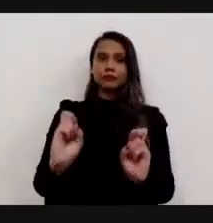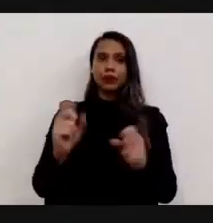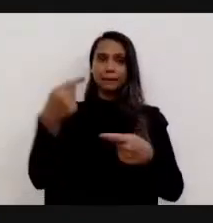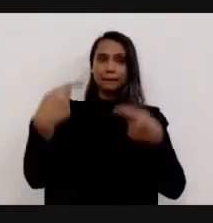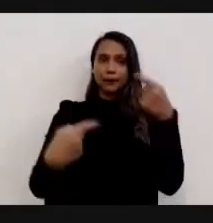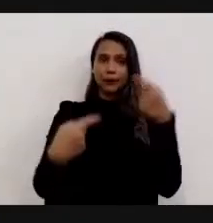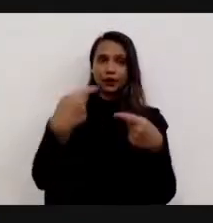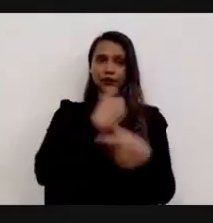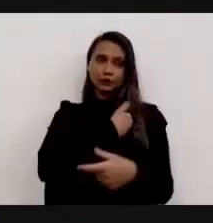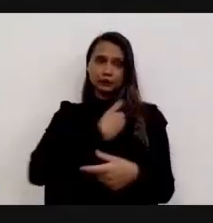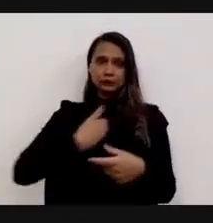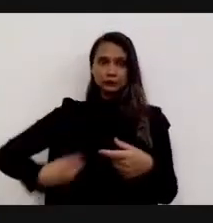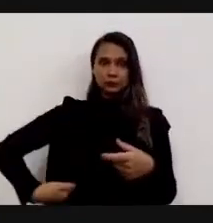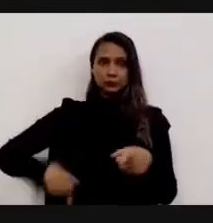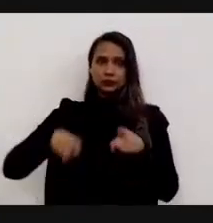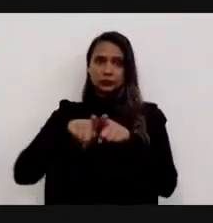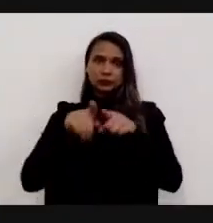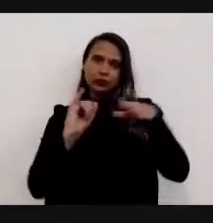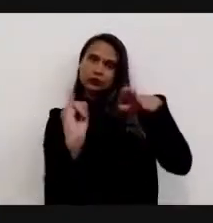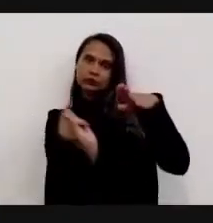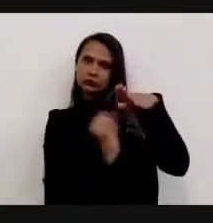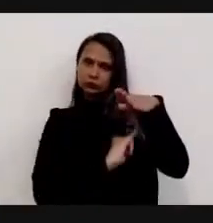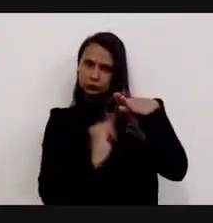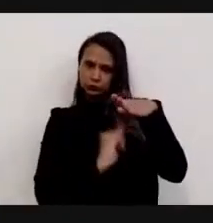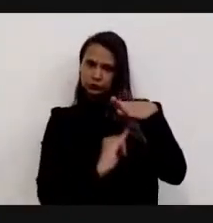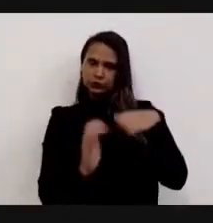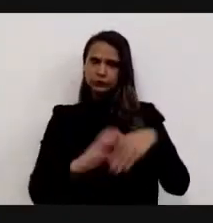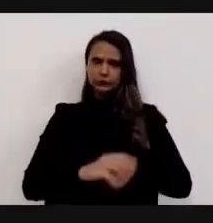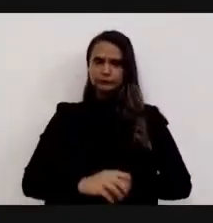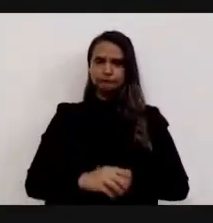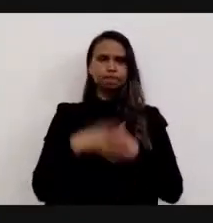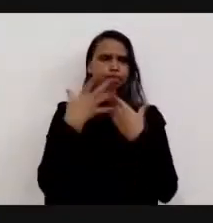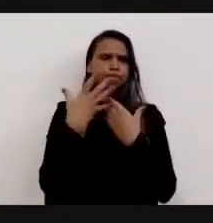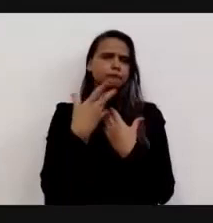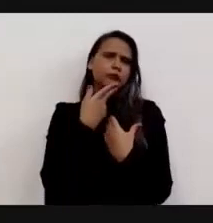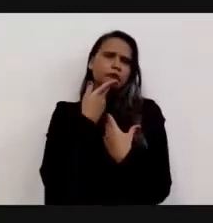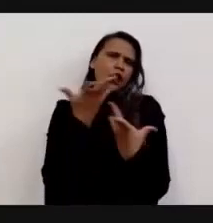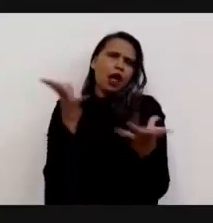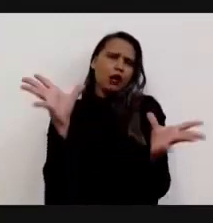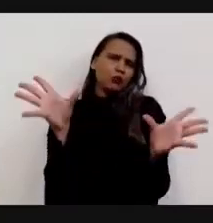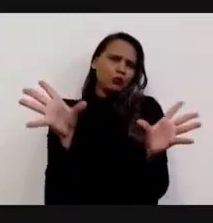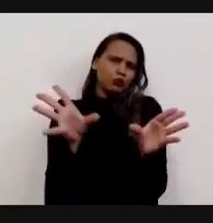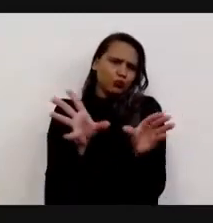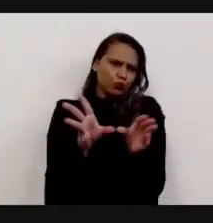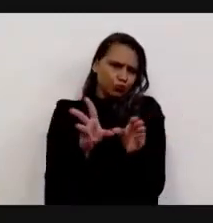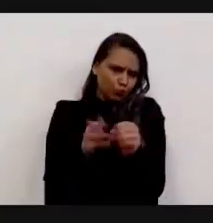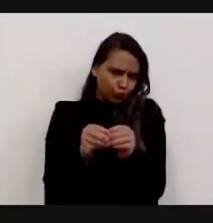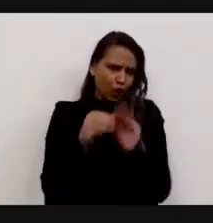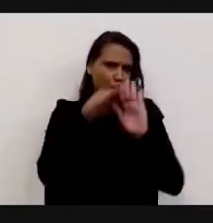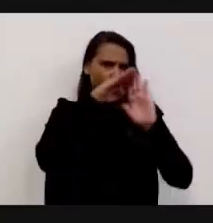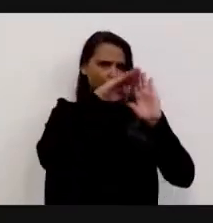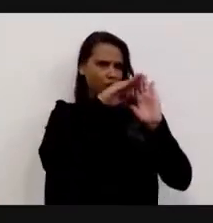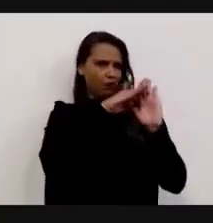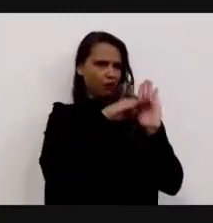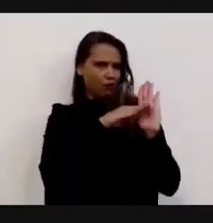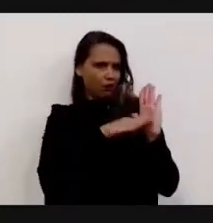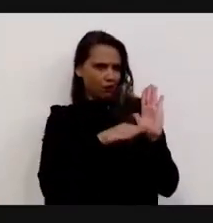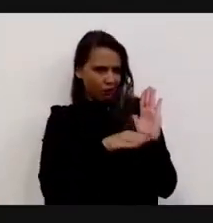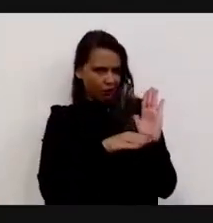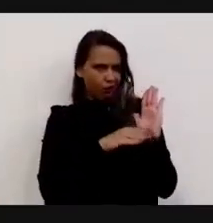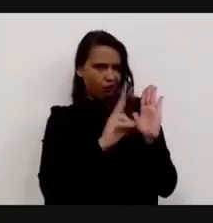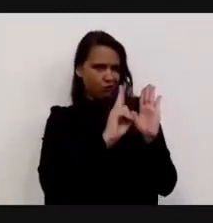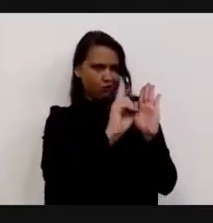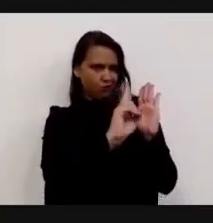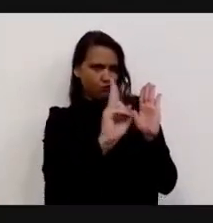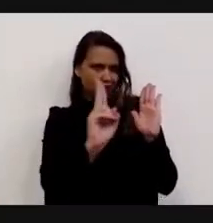Públicas e Institucionais. Vou falar resumidamente aqui a lista de expositores com